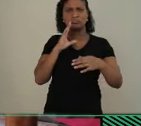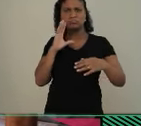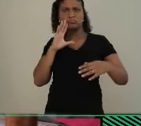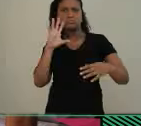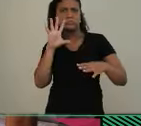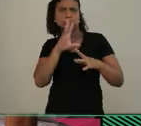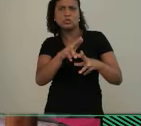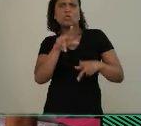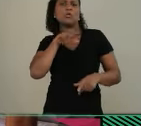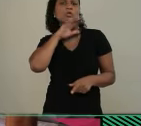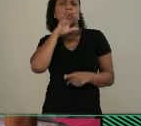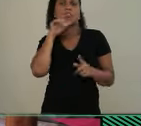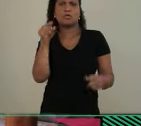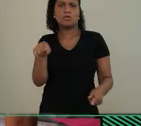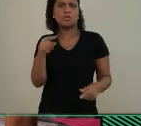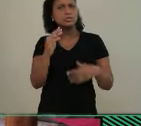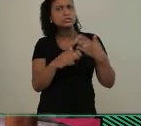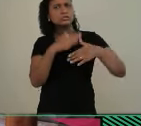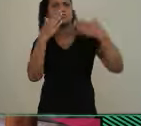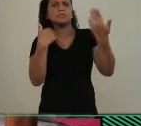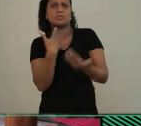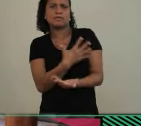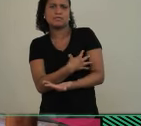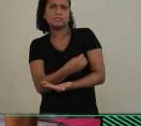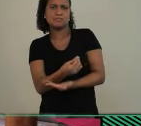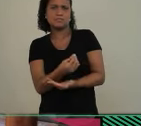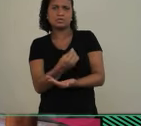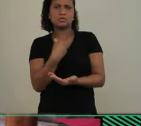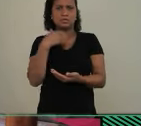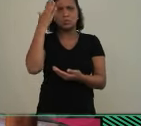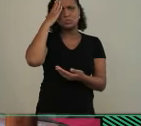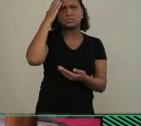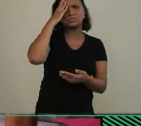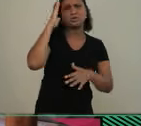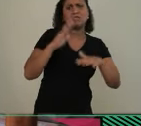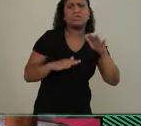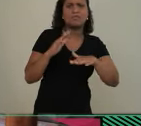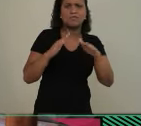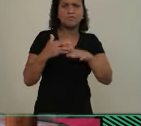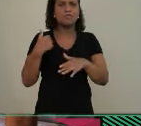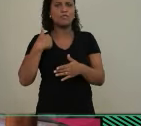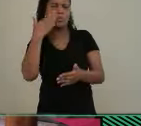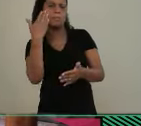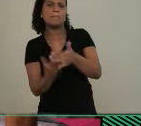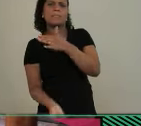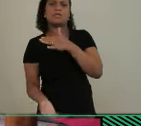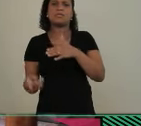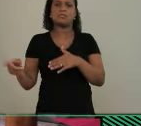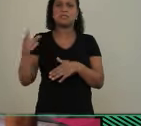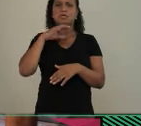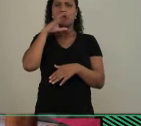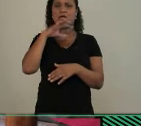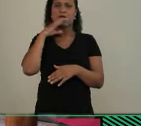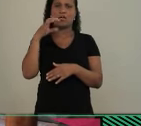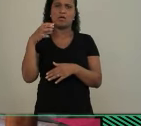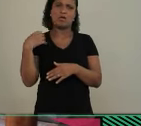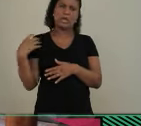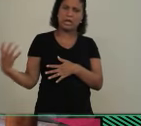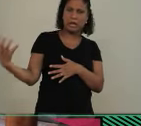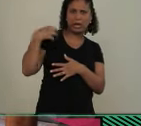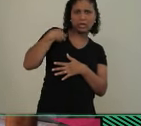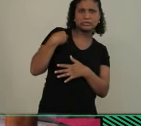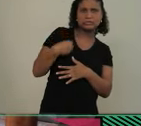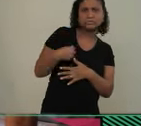em prol do desenvolvimento da minha filha. E sei muitas vezes que eu vou perder do leão, que eu vou sair mordida,